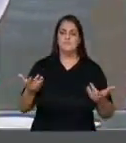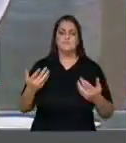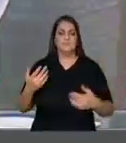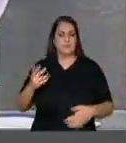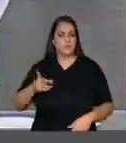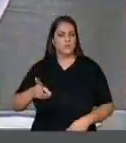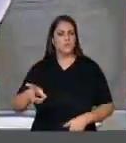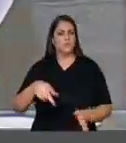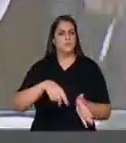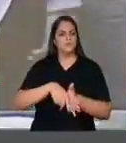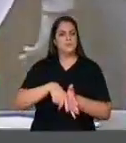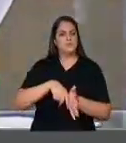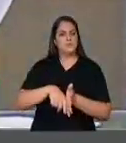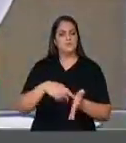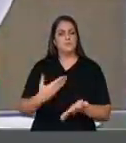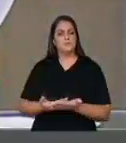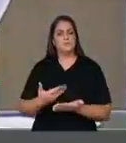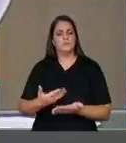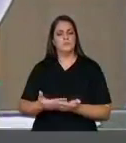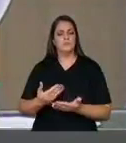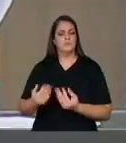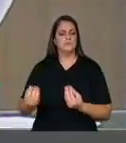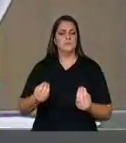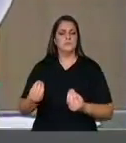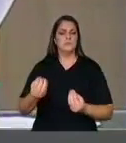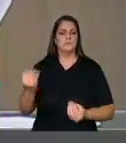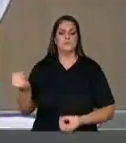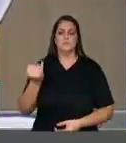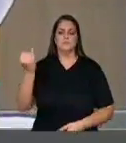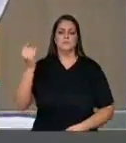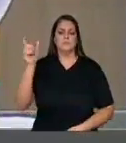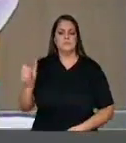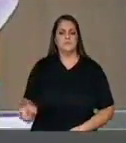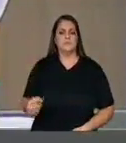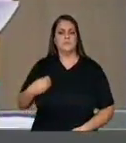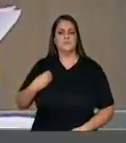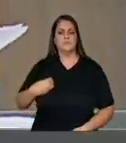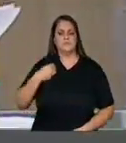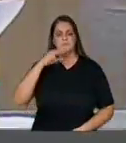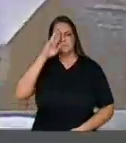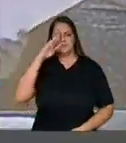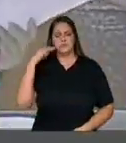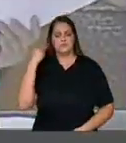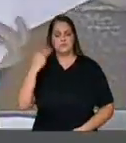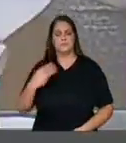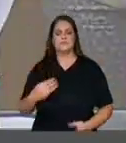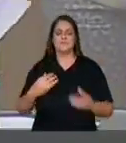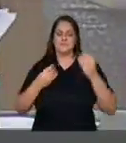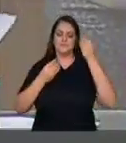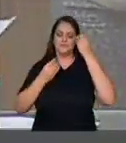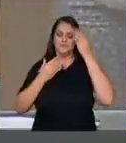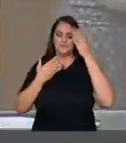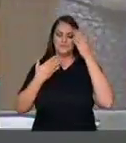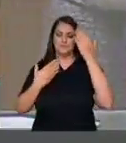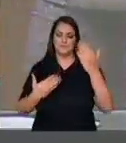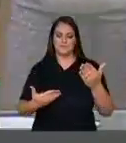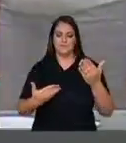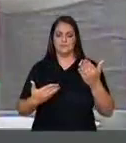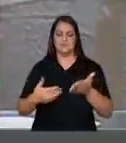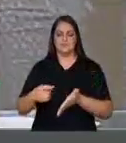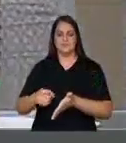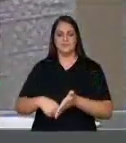estudos a despeito do legado intelectual deixado à humanidade por Karl Marx. Os agradecimentos